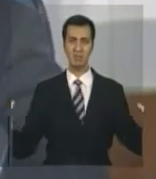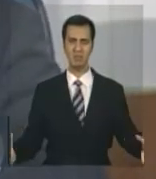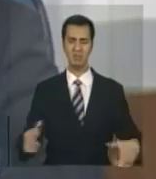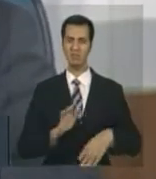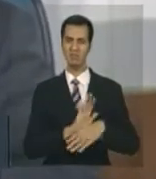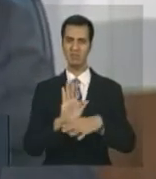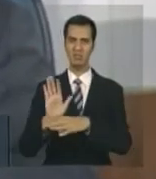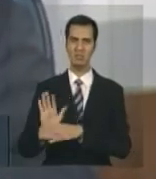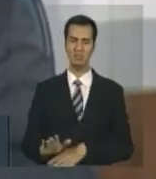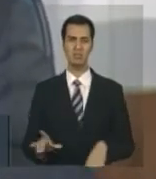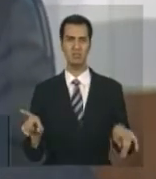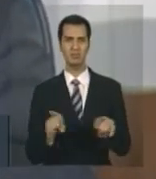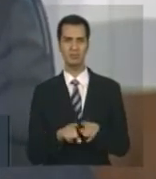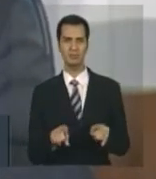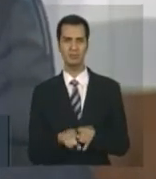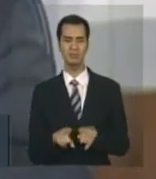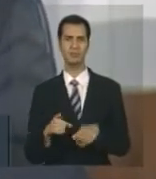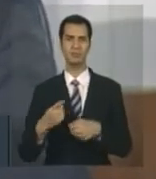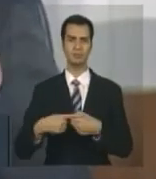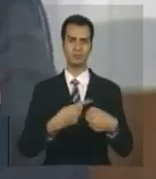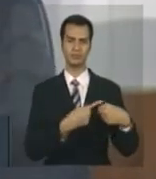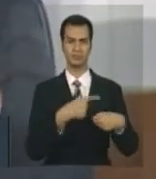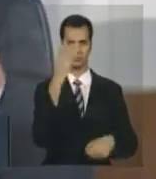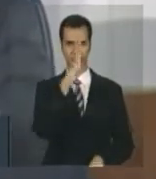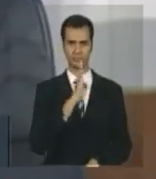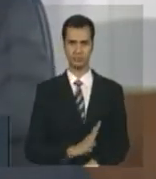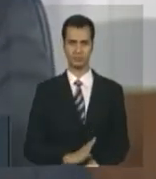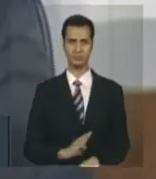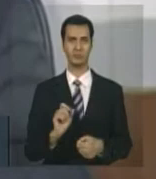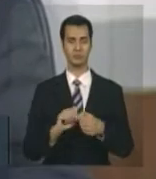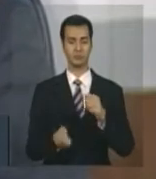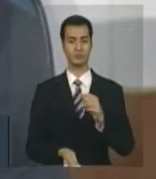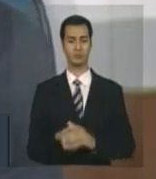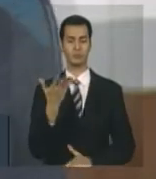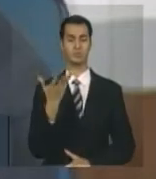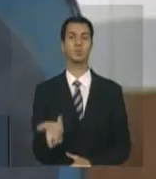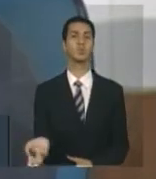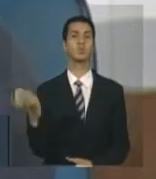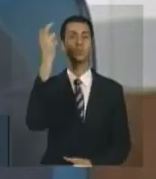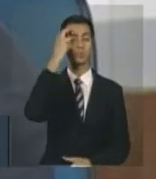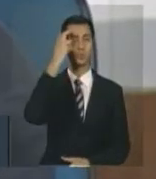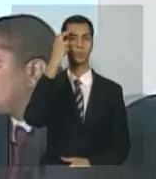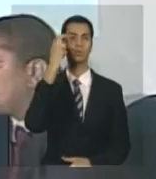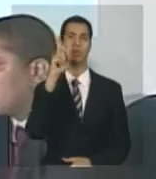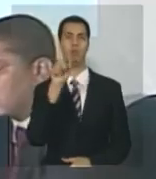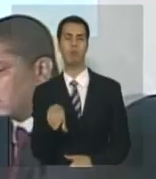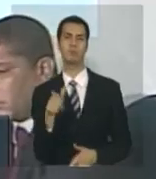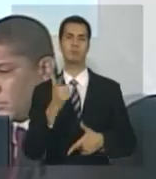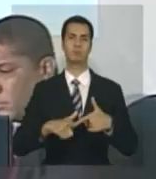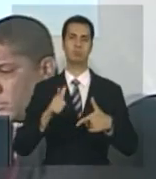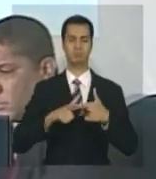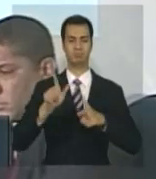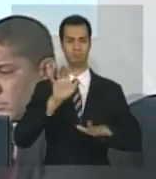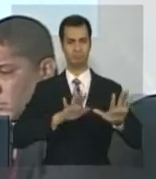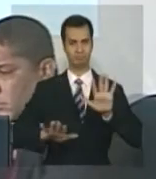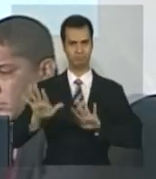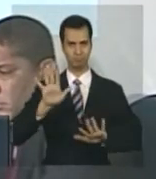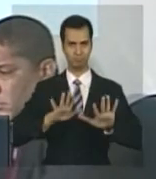sensibilizar os municípios brasileiros para criar essa cultura de prevenção. Realizamos um